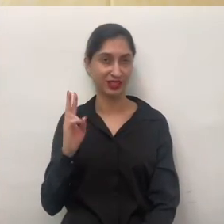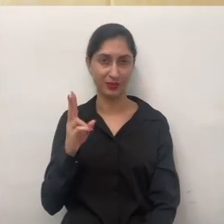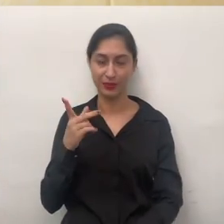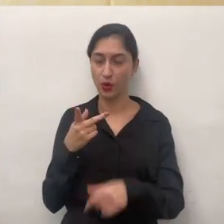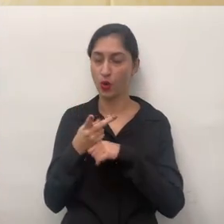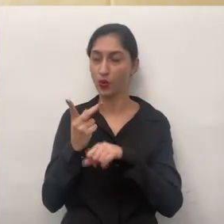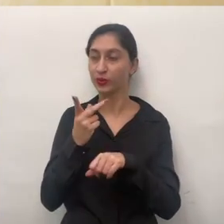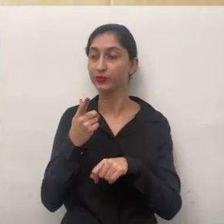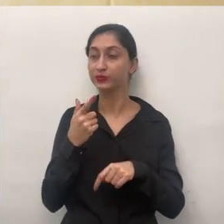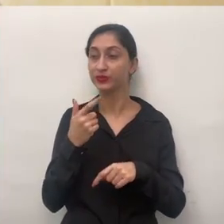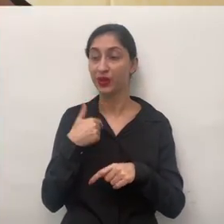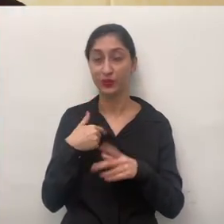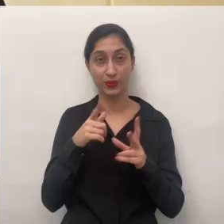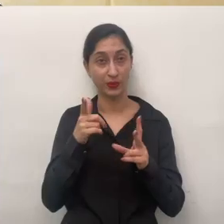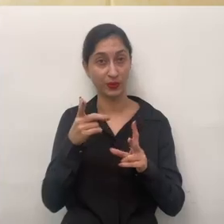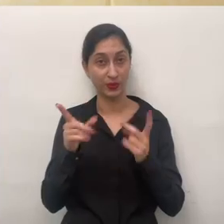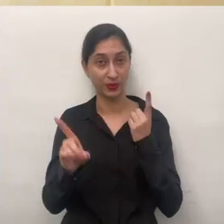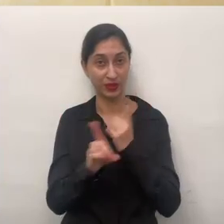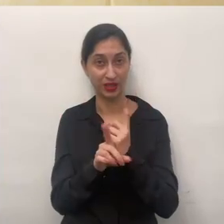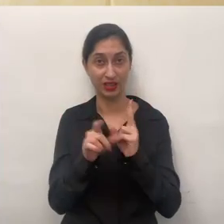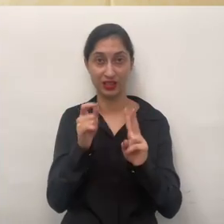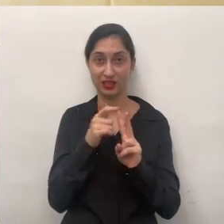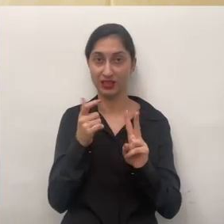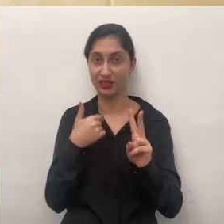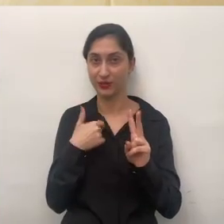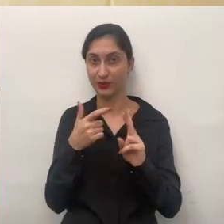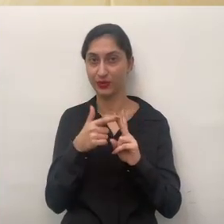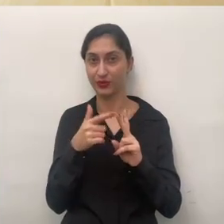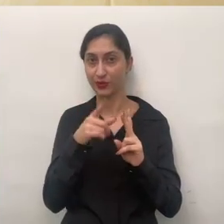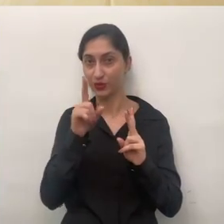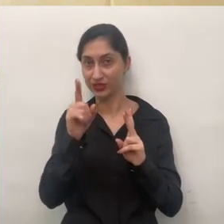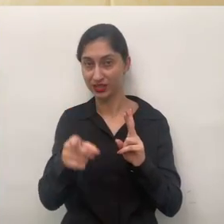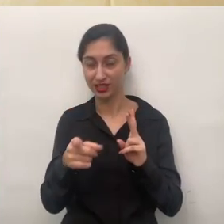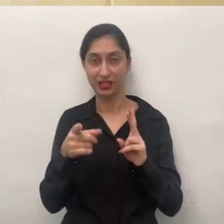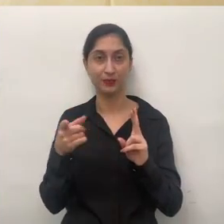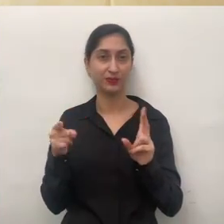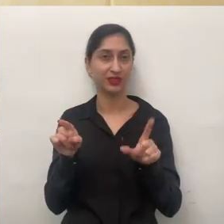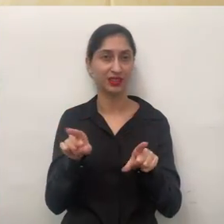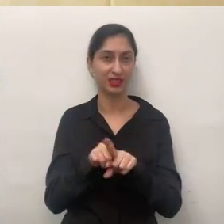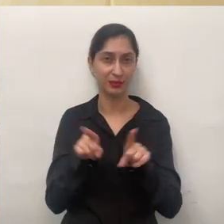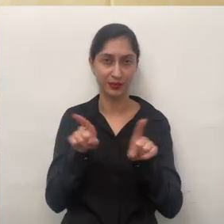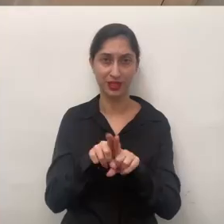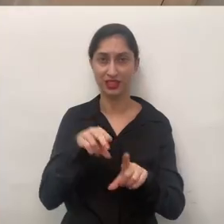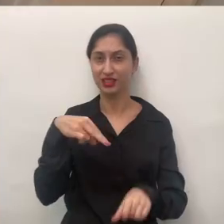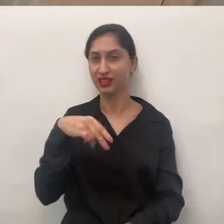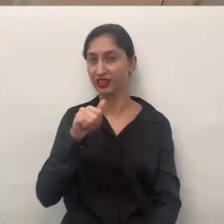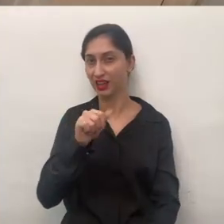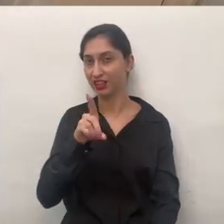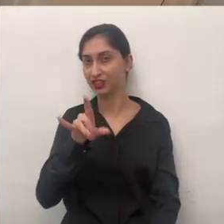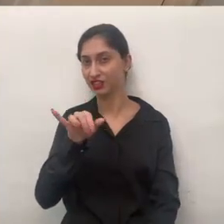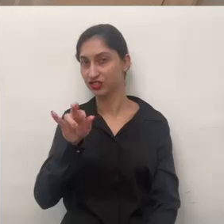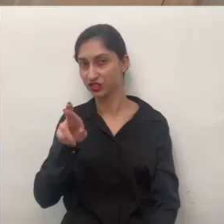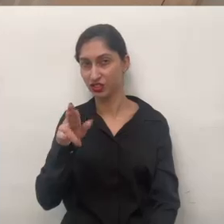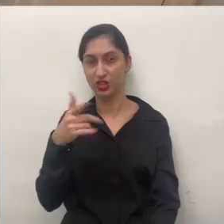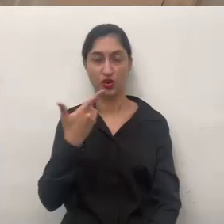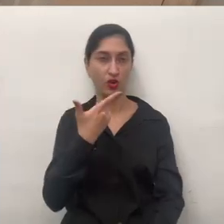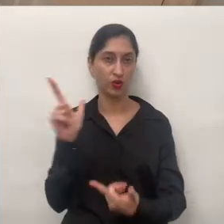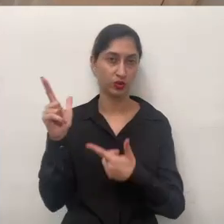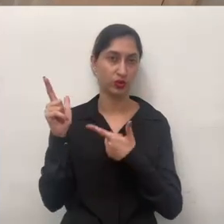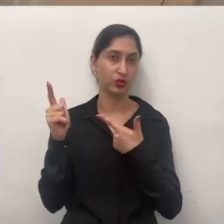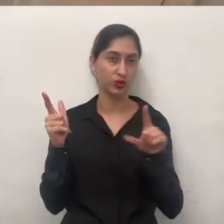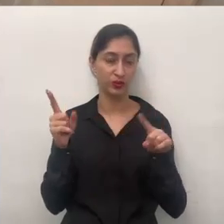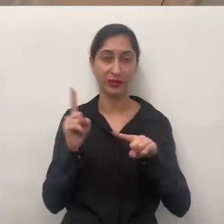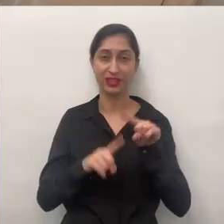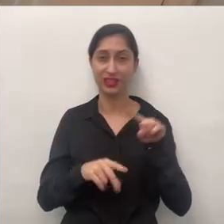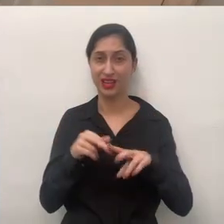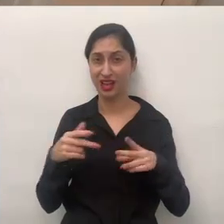recorrência, achei 2 copinhos, eu, você, o duplo, né, e as petisqueiras, né, de Figueiredo. Então, assim,